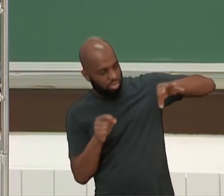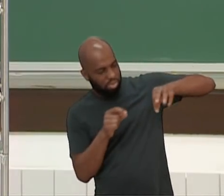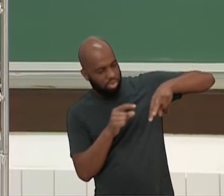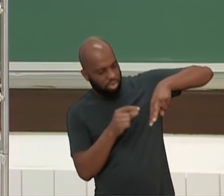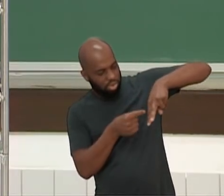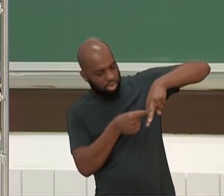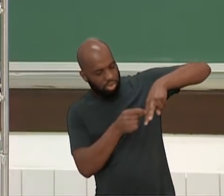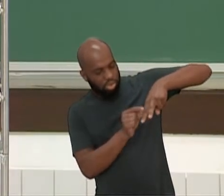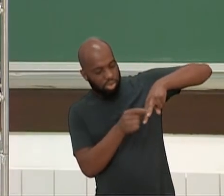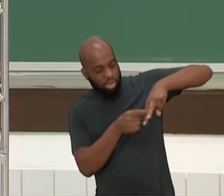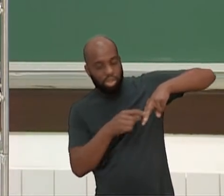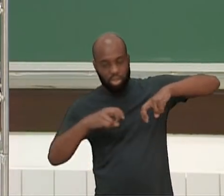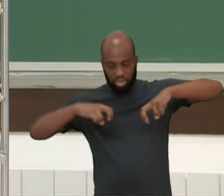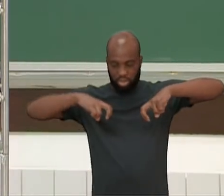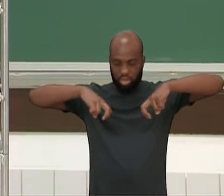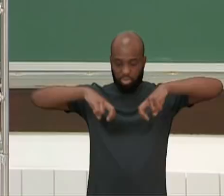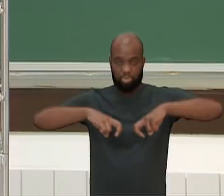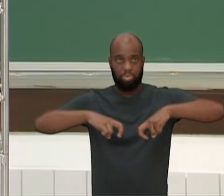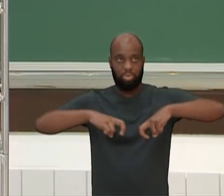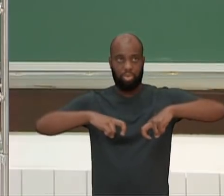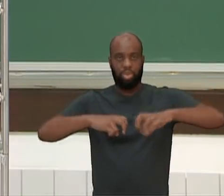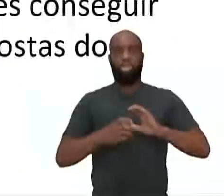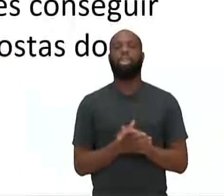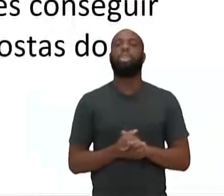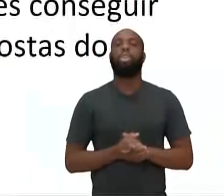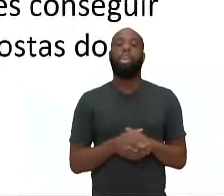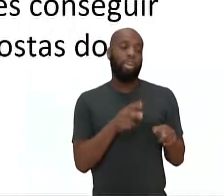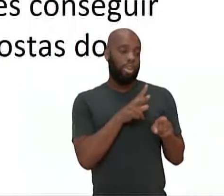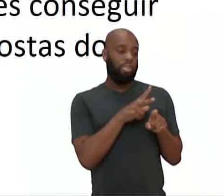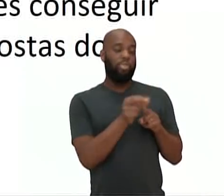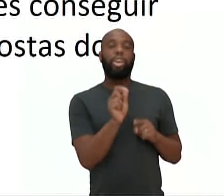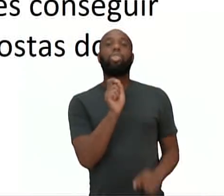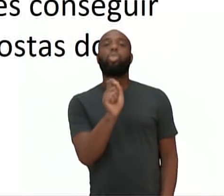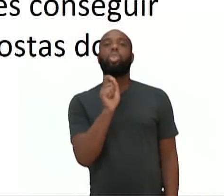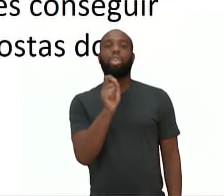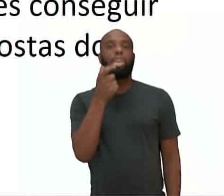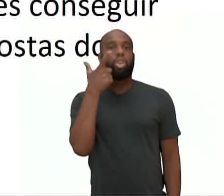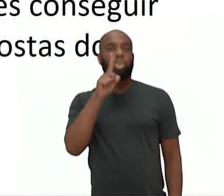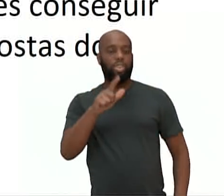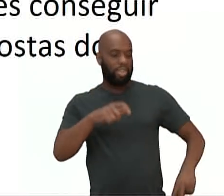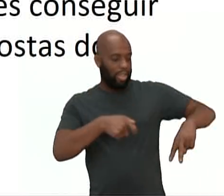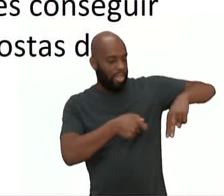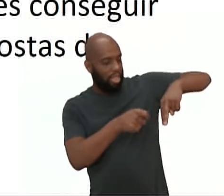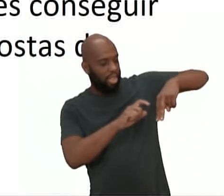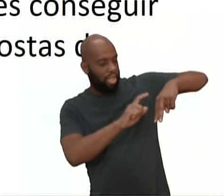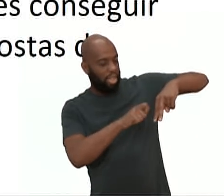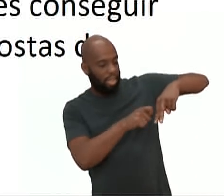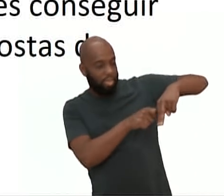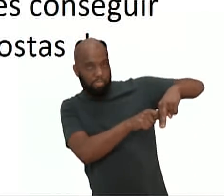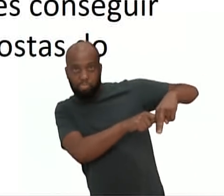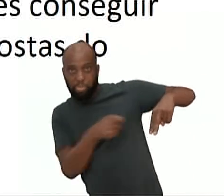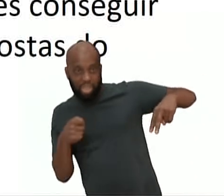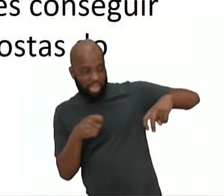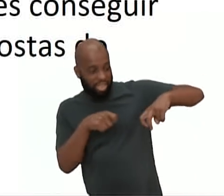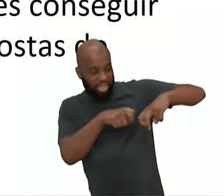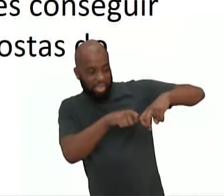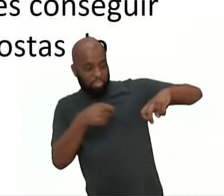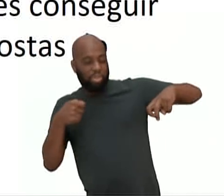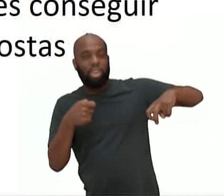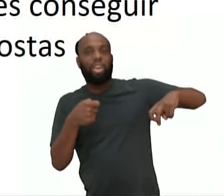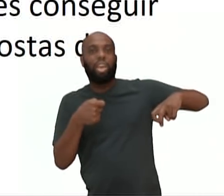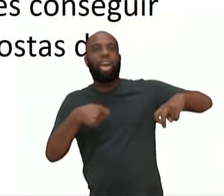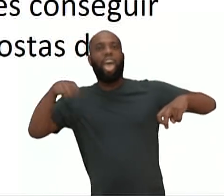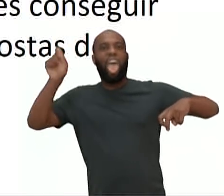mais baixo possível. Vence a luta quem retirar primeiro a fita do joelho do oponente. Uma variação